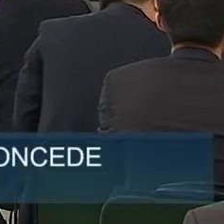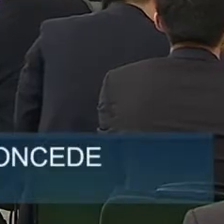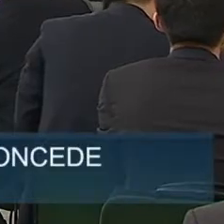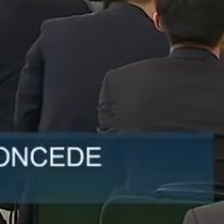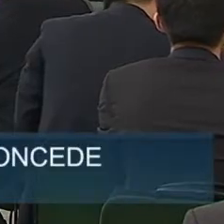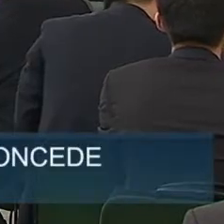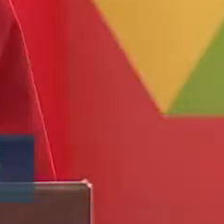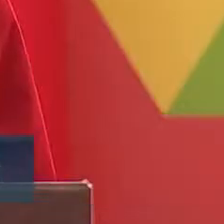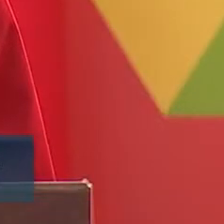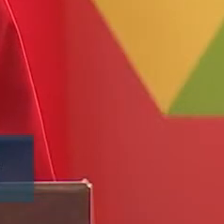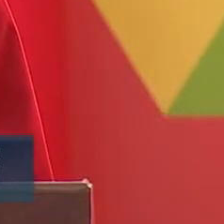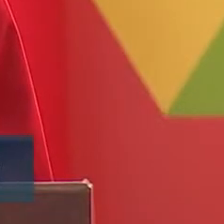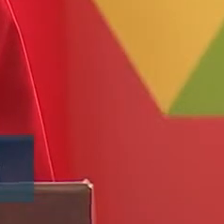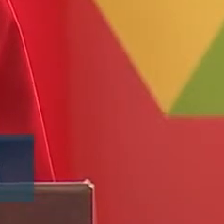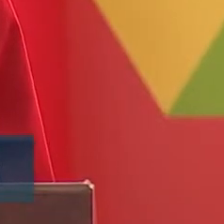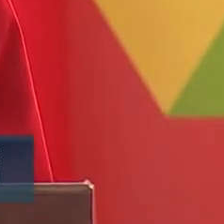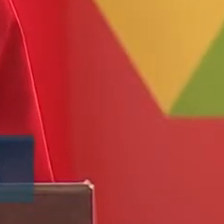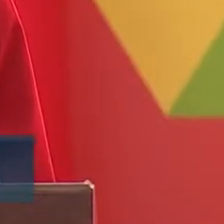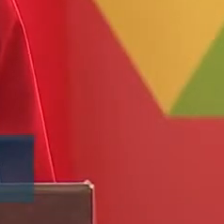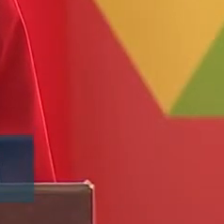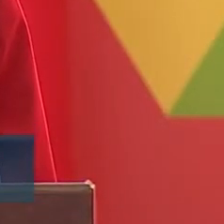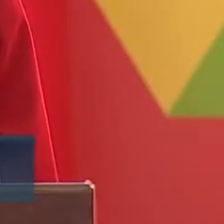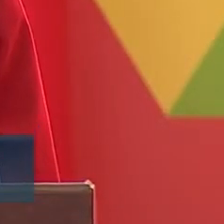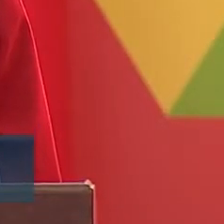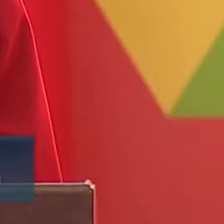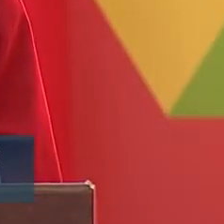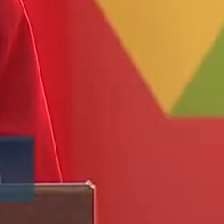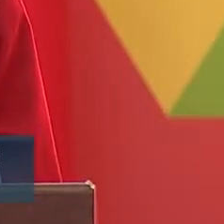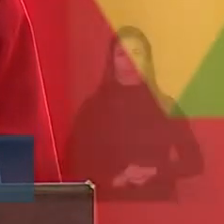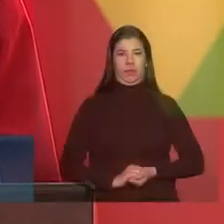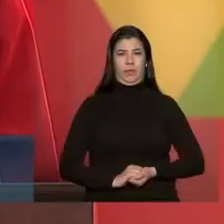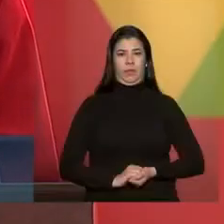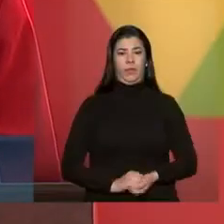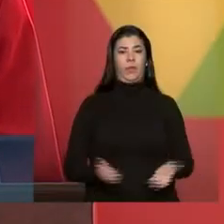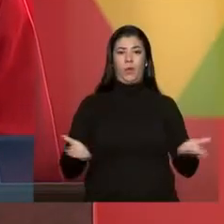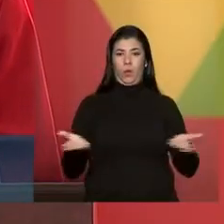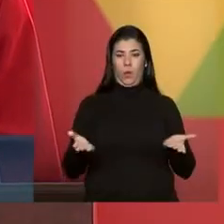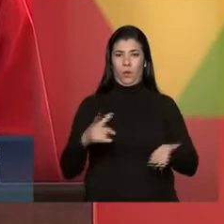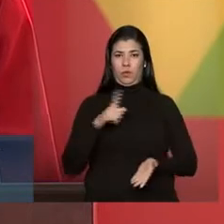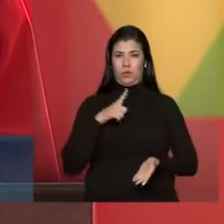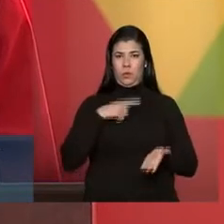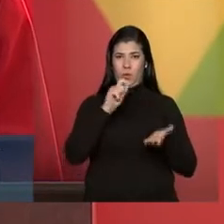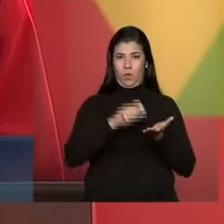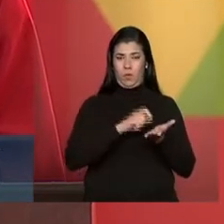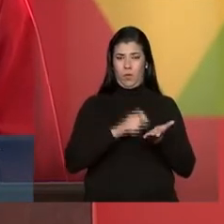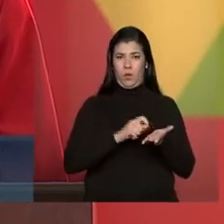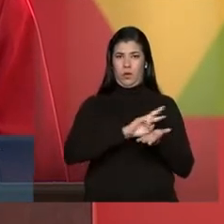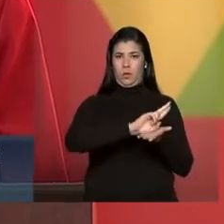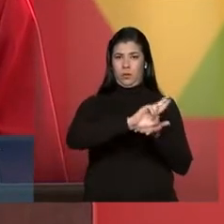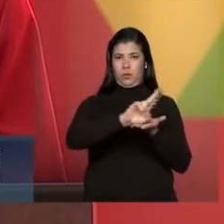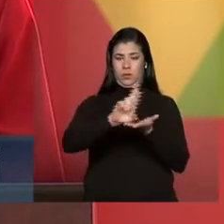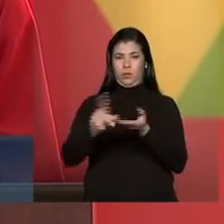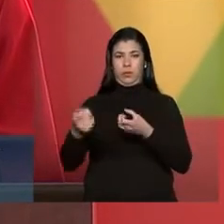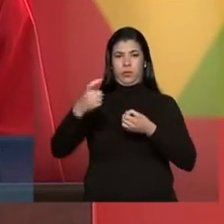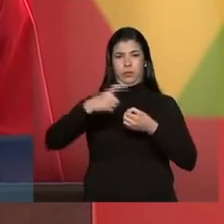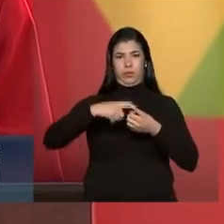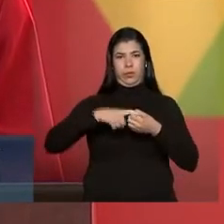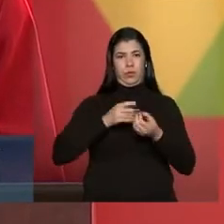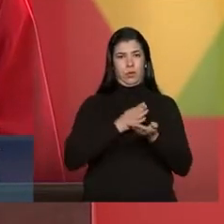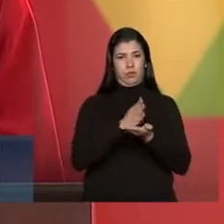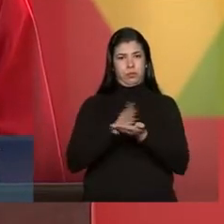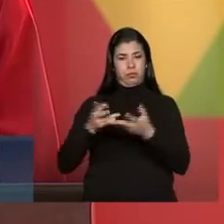Hoje, estão sendo assinados novas parcerias de comércio e investimentos